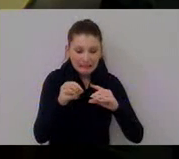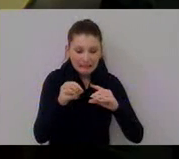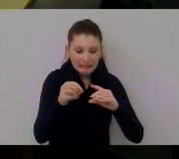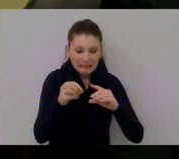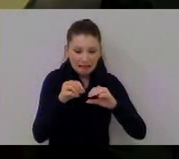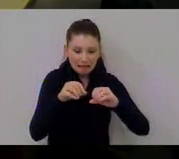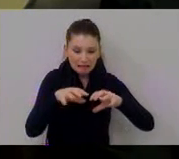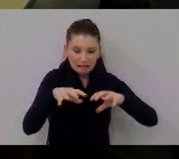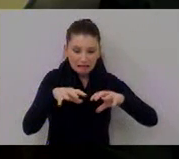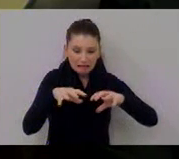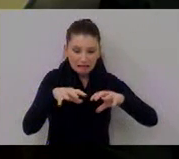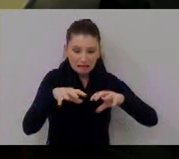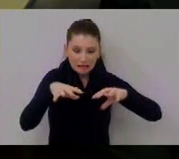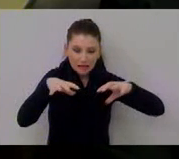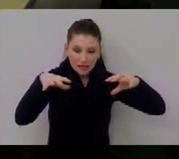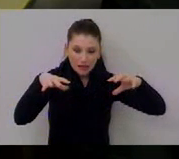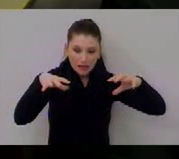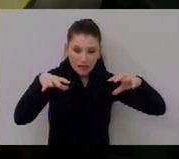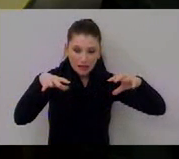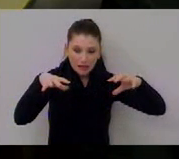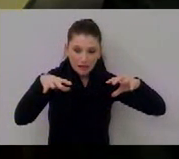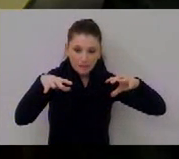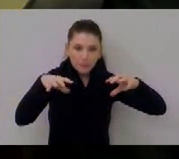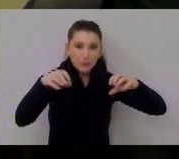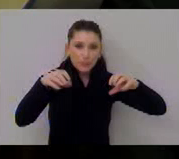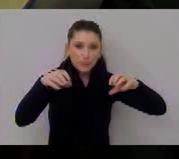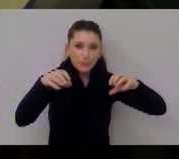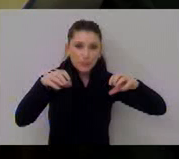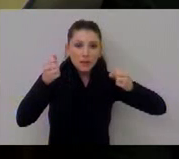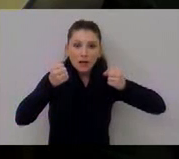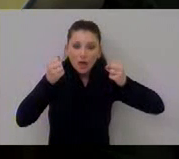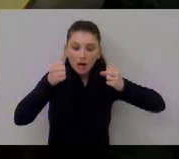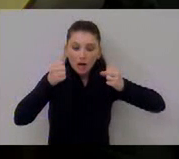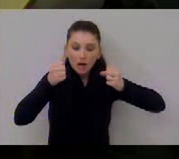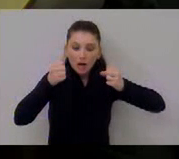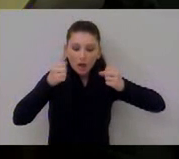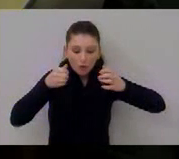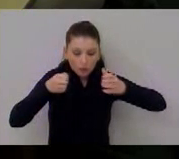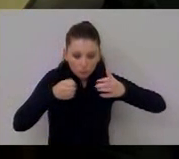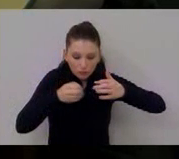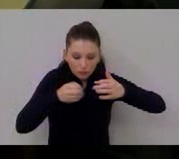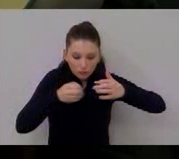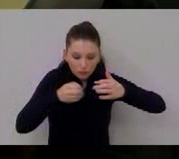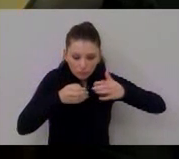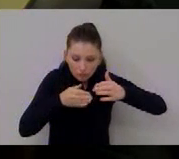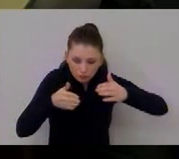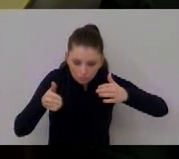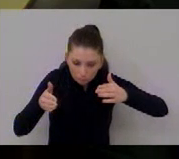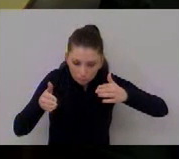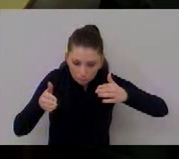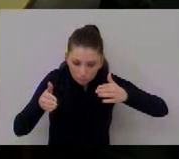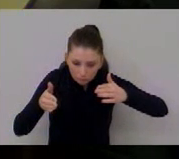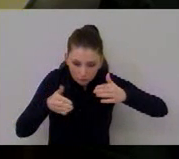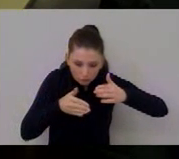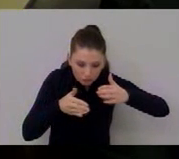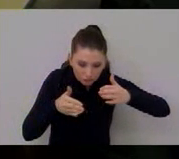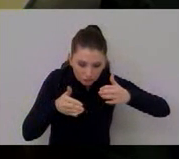os carros atravessem. Mas isso ajudaria a vida da